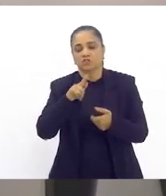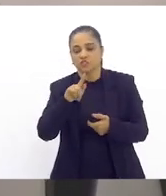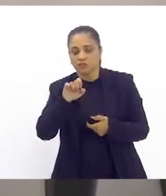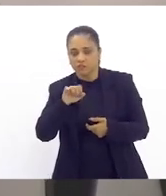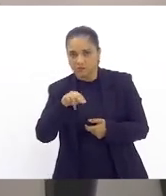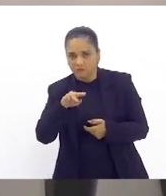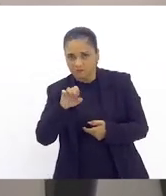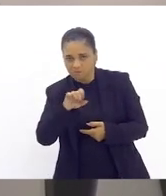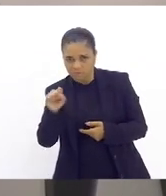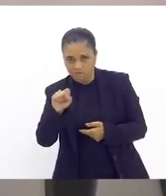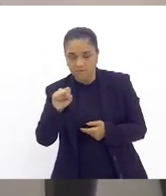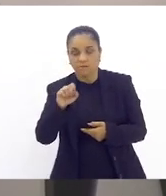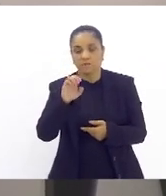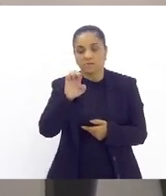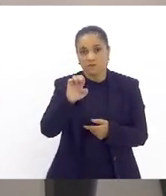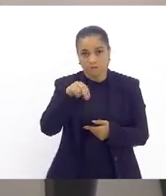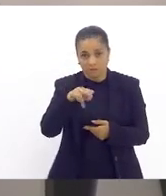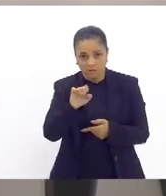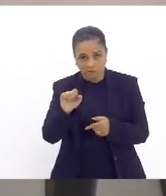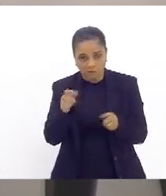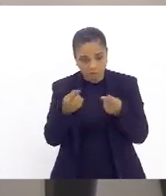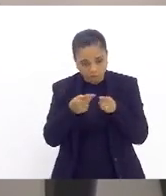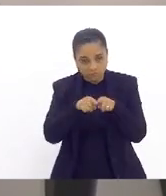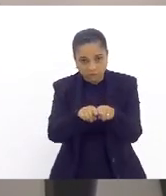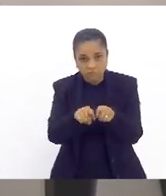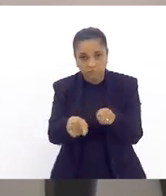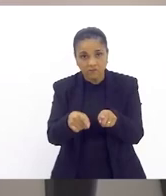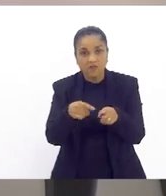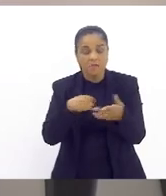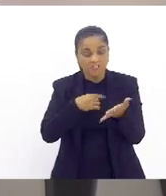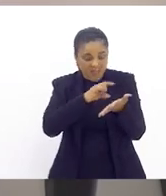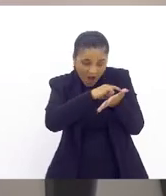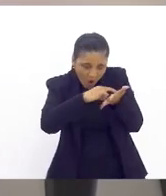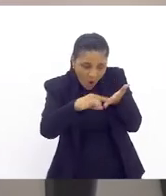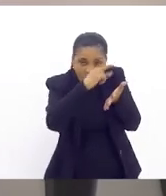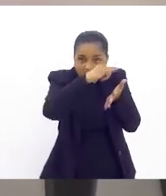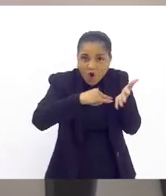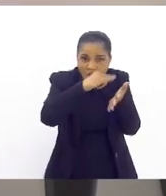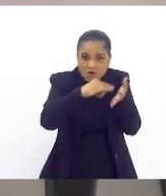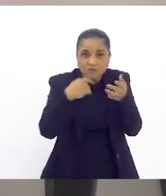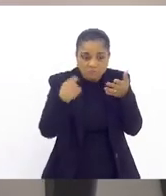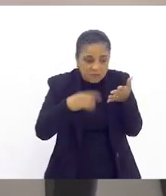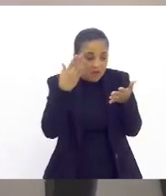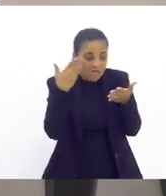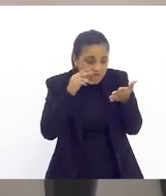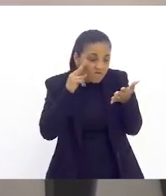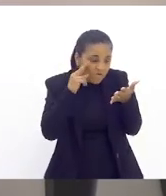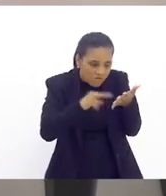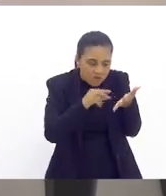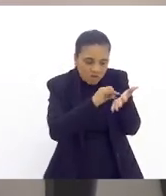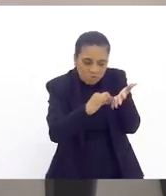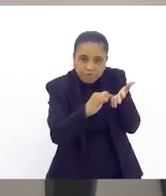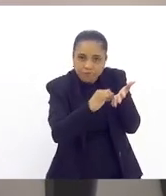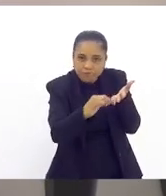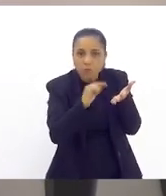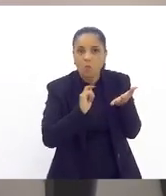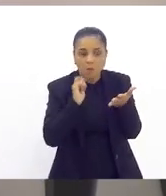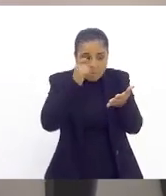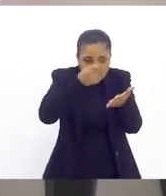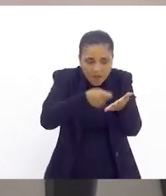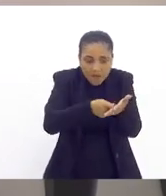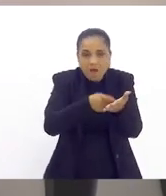essas multas sejam discriminadas na conta ela não acontece então o consumidor a gente paga a gente não sabe o que que a gente tá pagando